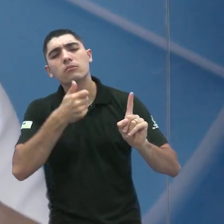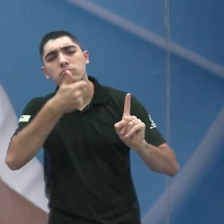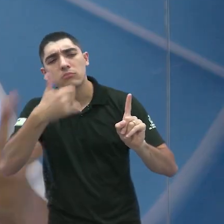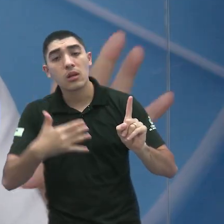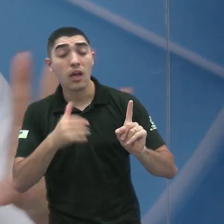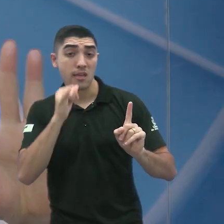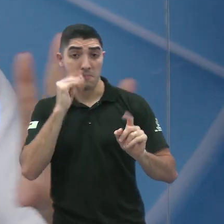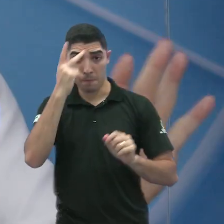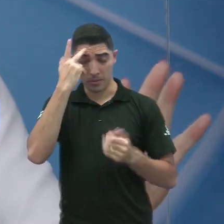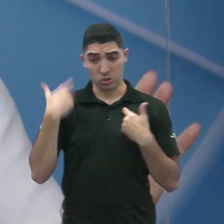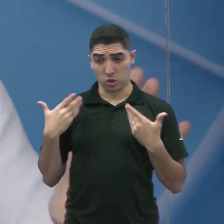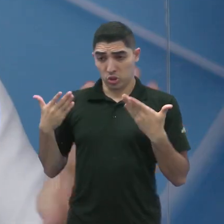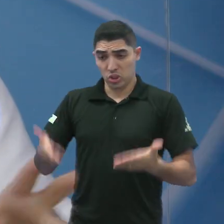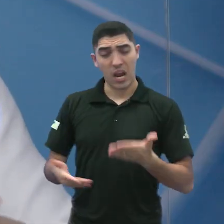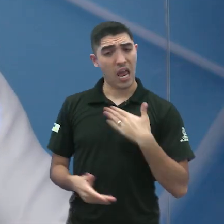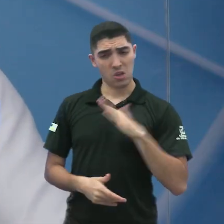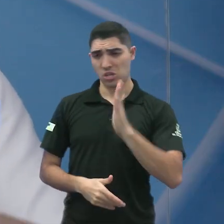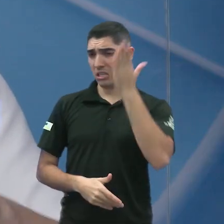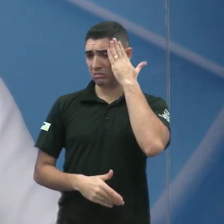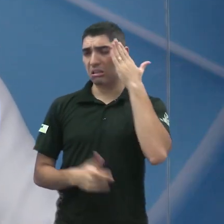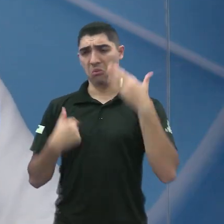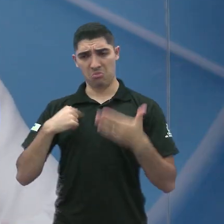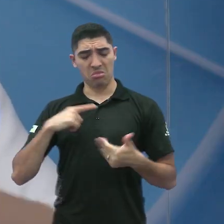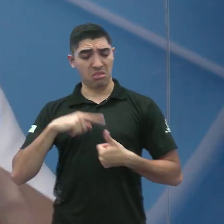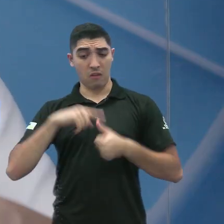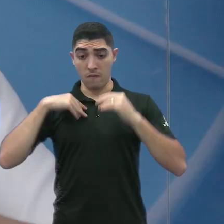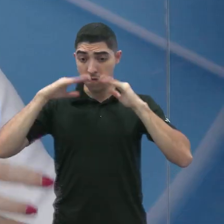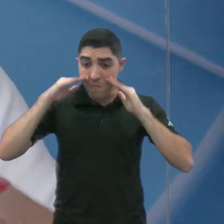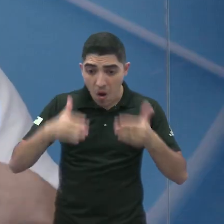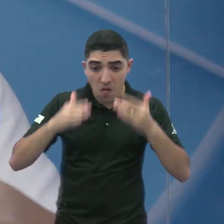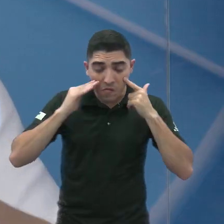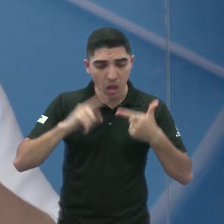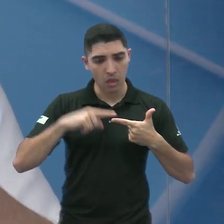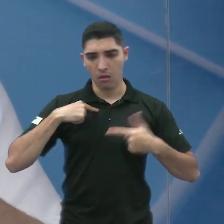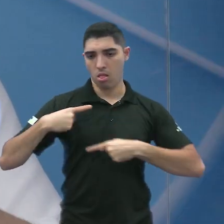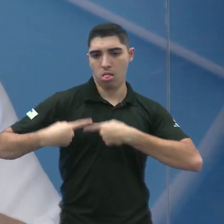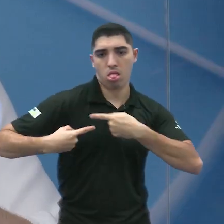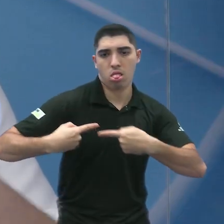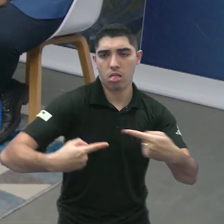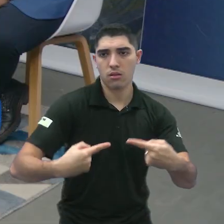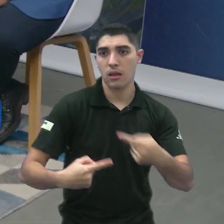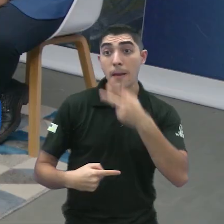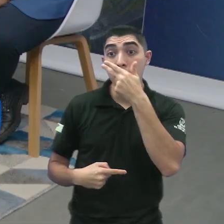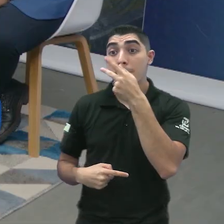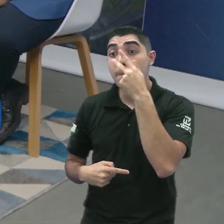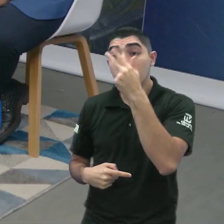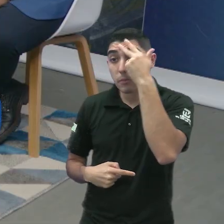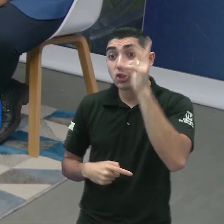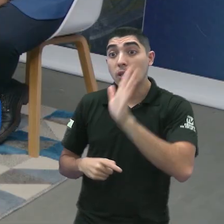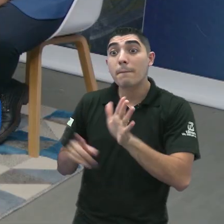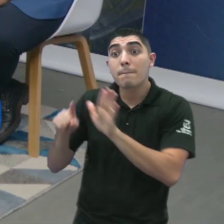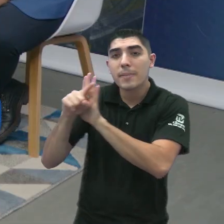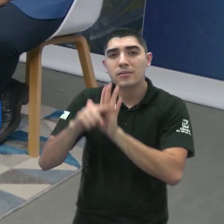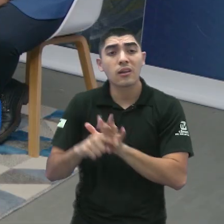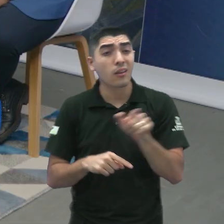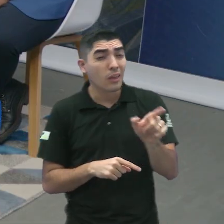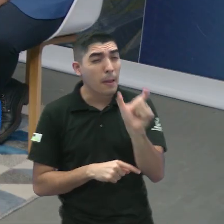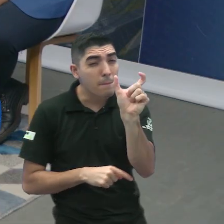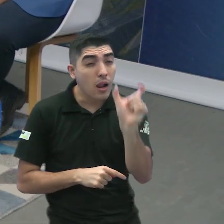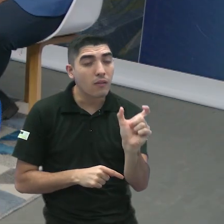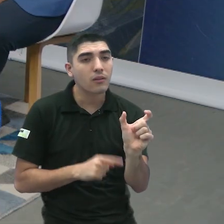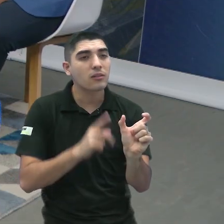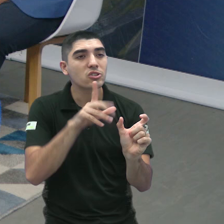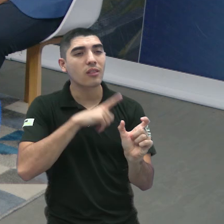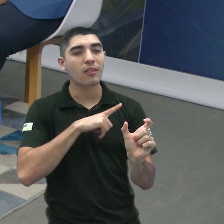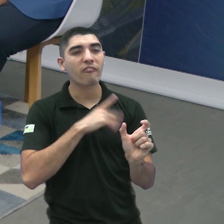na clínica já com todos os nomes, né? Eu tenho hiperfoco, eu procrastino, eu não sei o quê. Já pesquisou tudo. Essas palavras estão muito na moda.